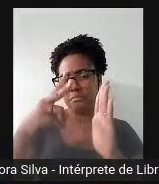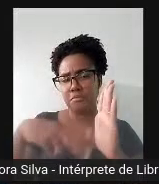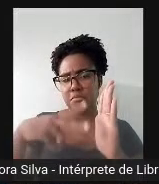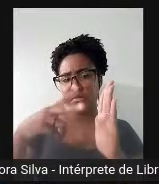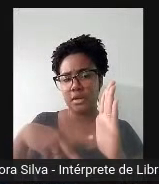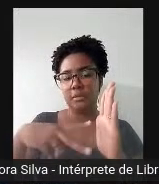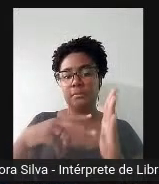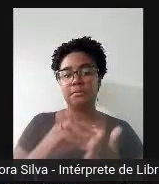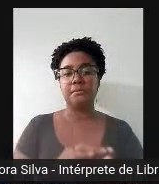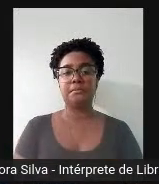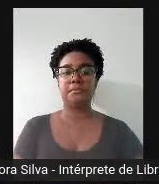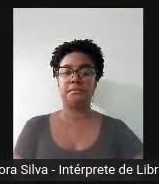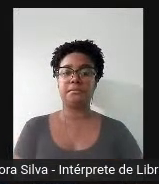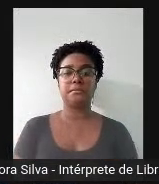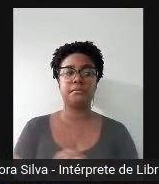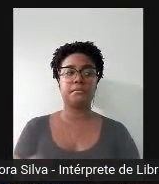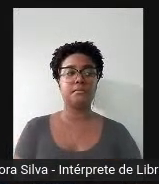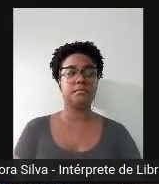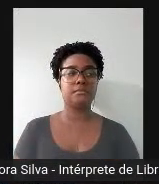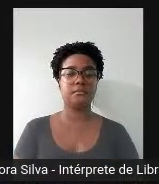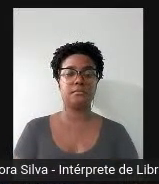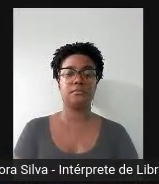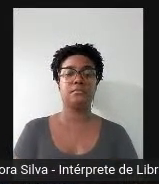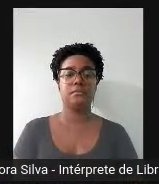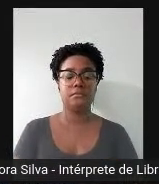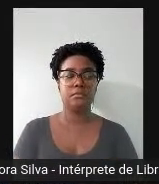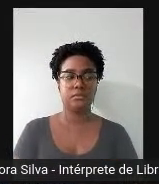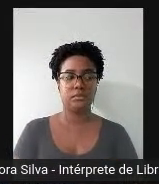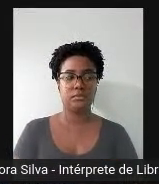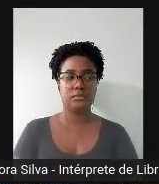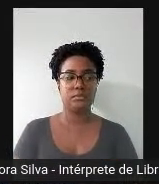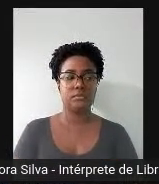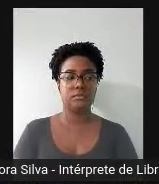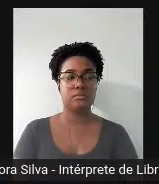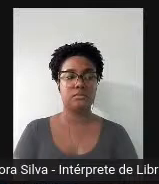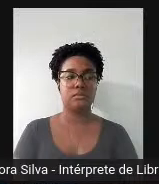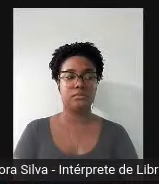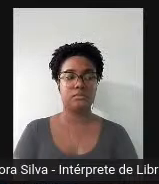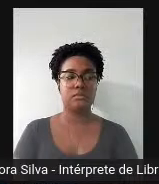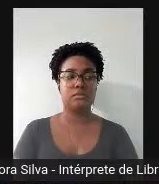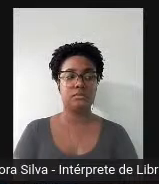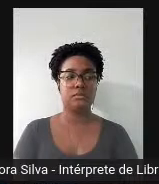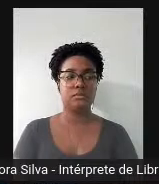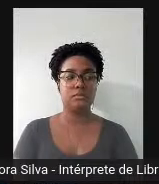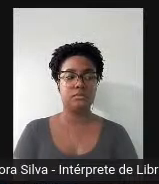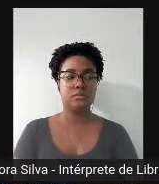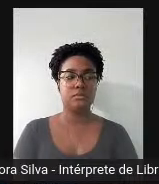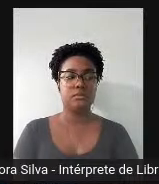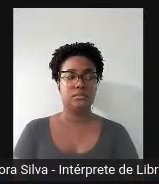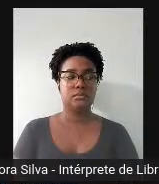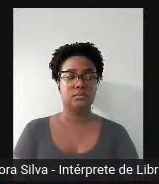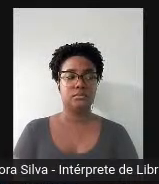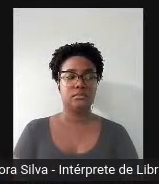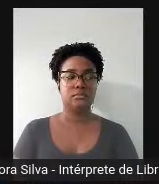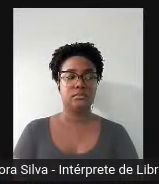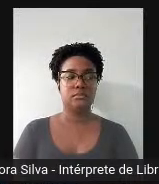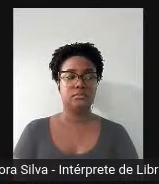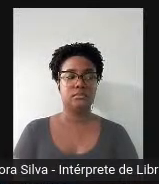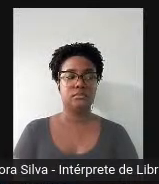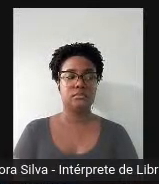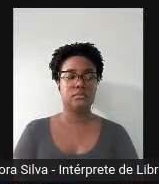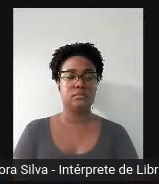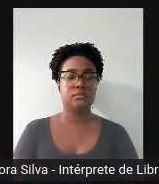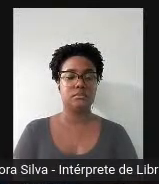direito. O direito à alimentação adequada realiza-se quando cada homem, mulher e criança, sozinho ou em companhia de outros,